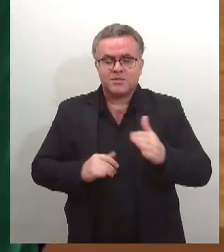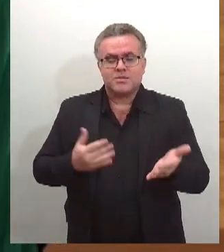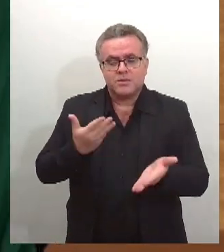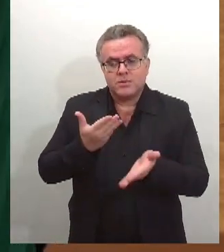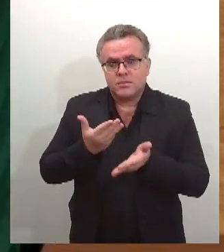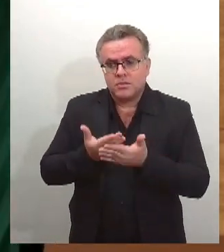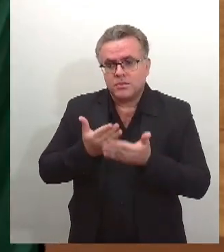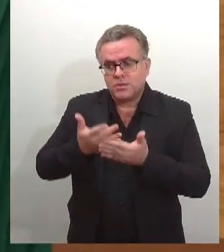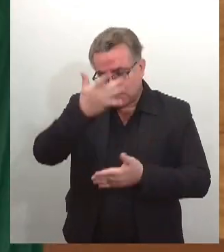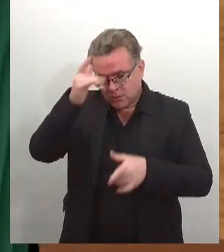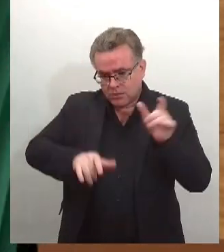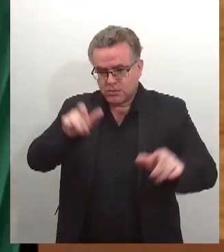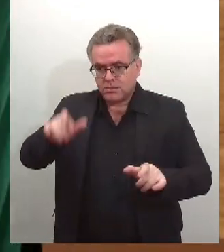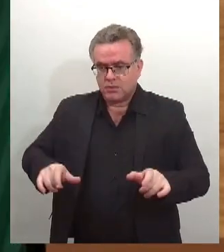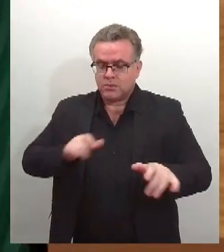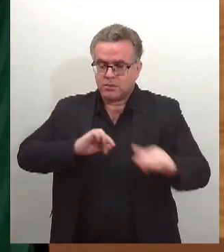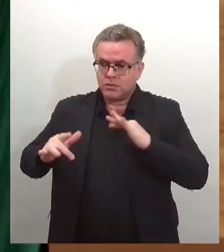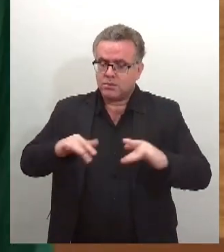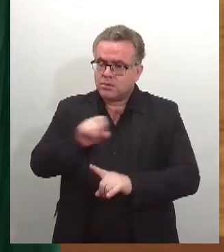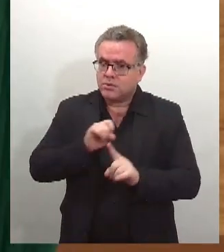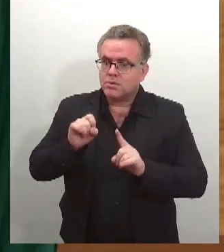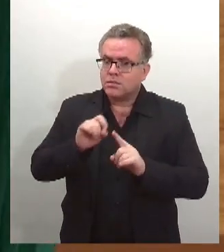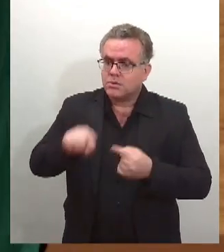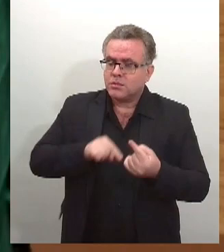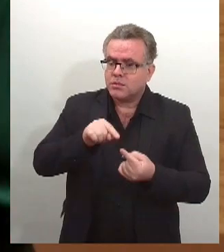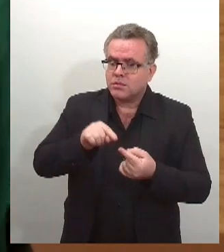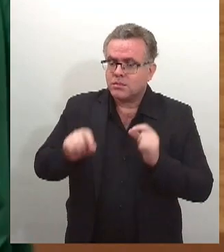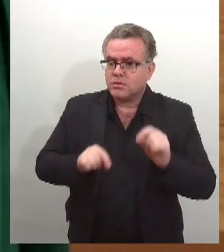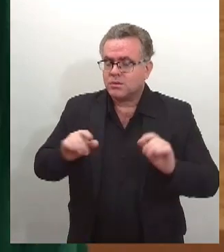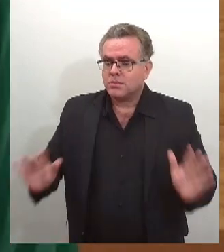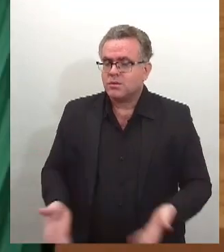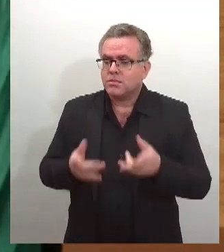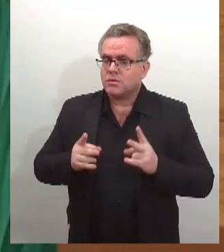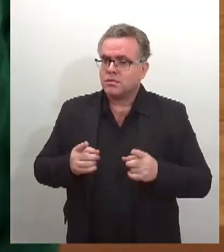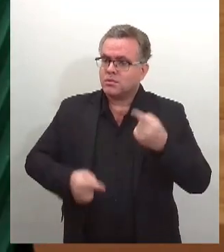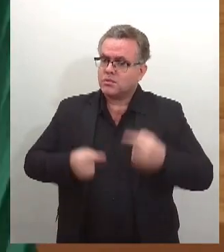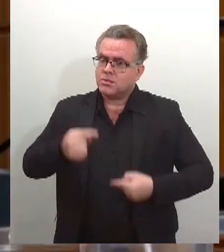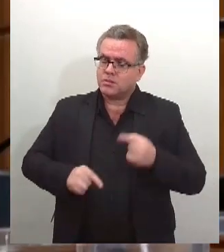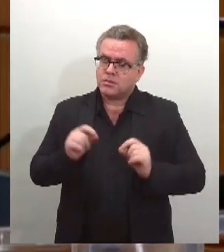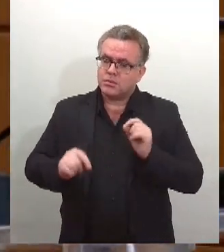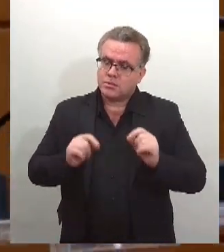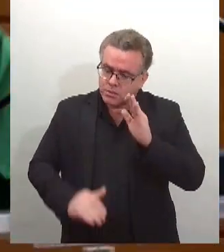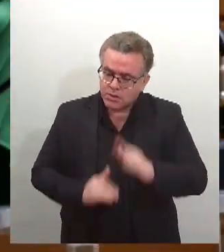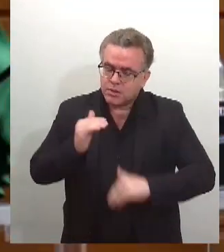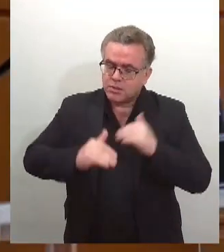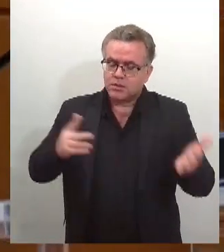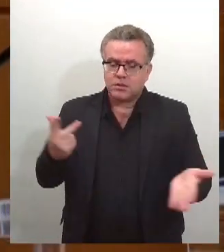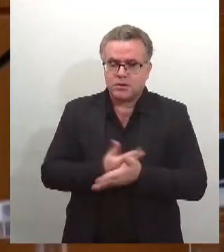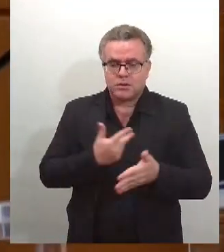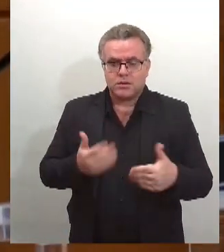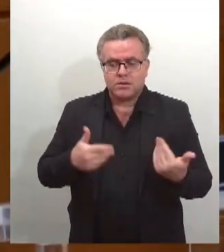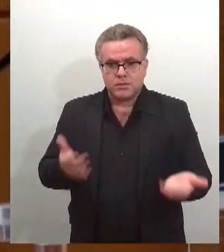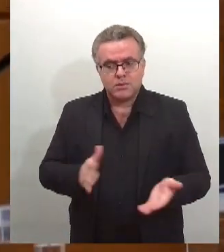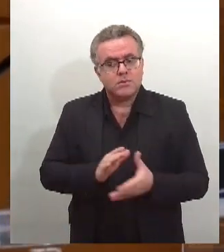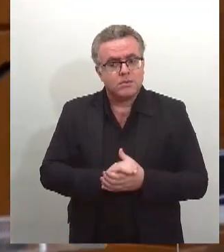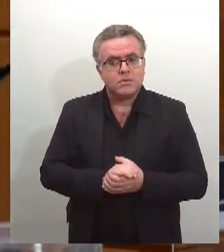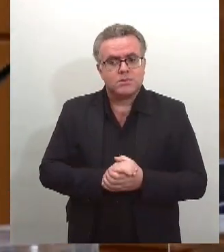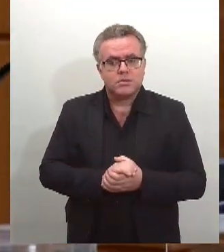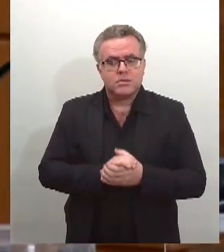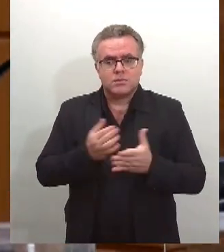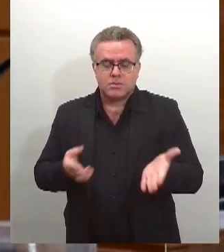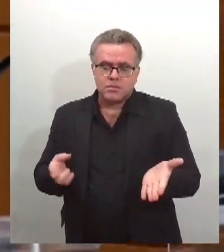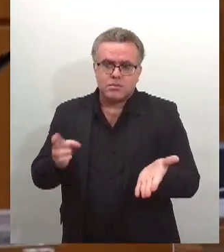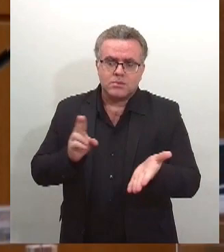movimentos sociais com o objetivo de fomentar o debate sobre os avanços e retrocessos relacionados à garantia dos direitos